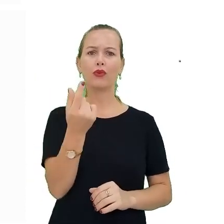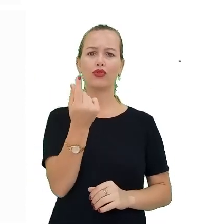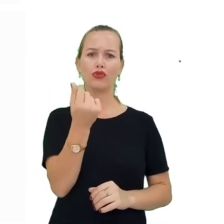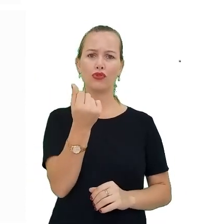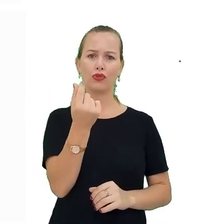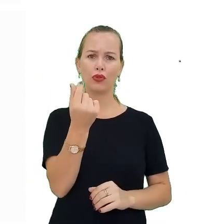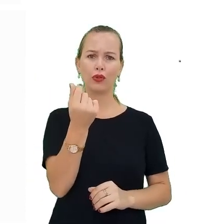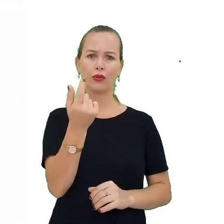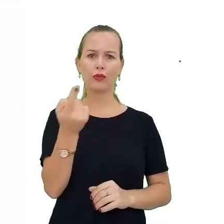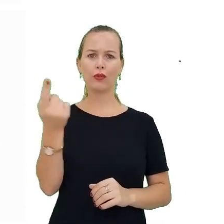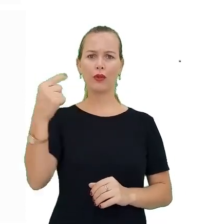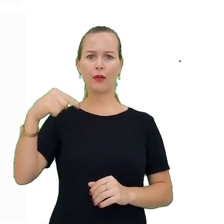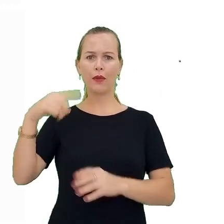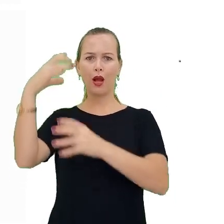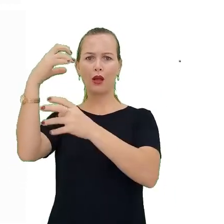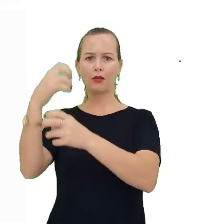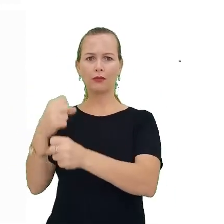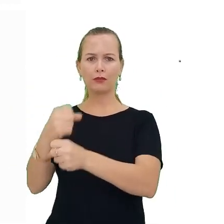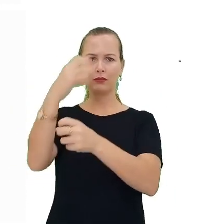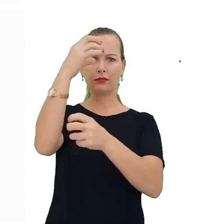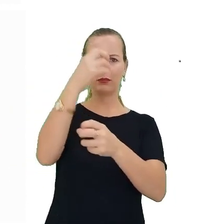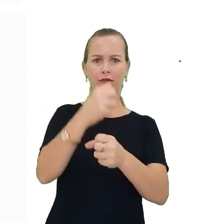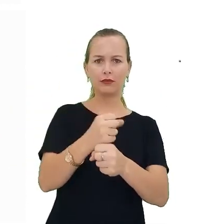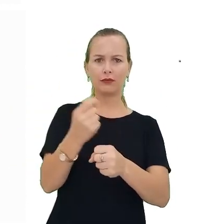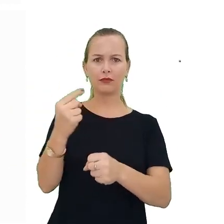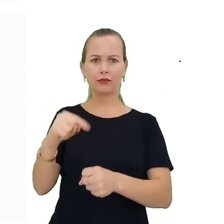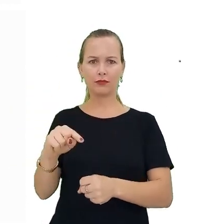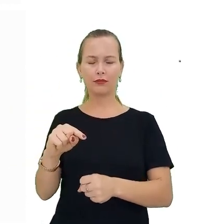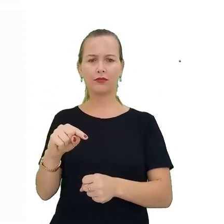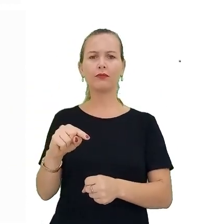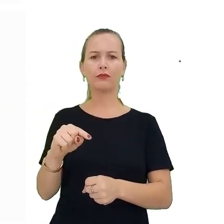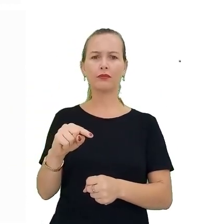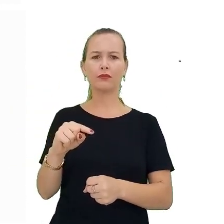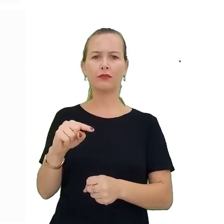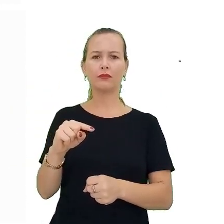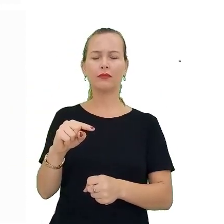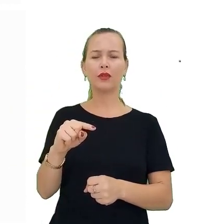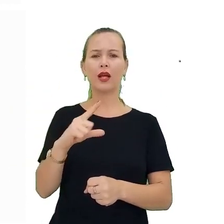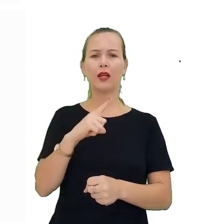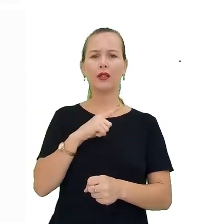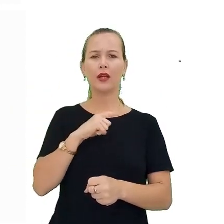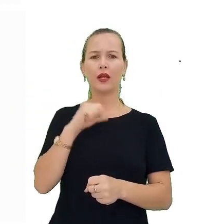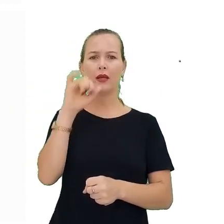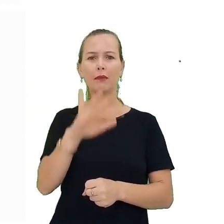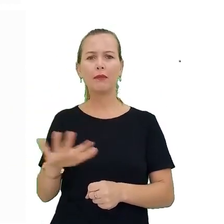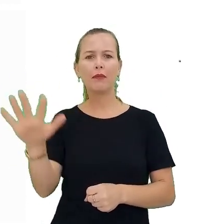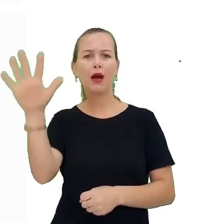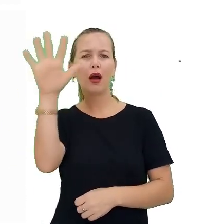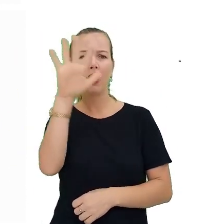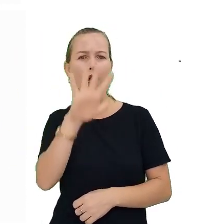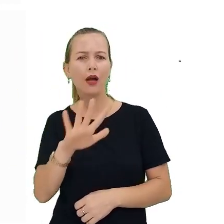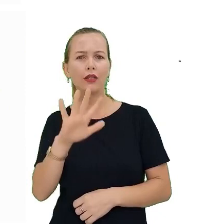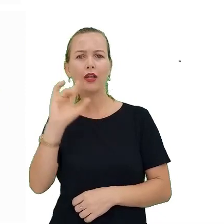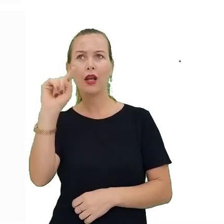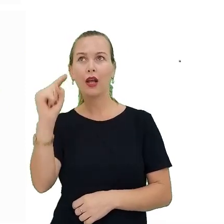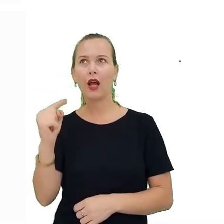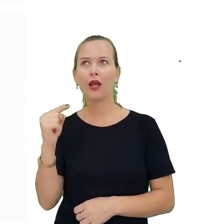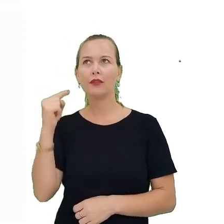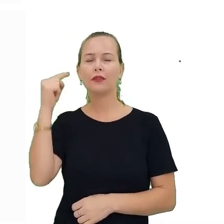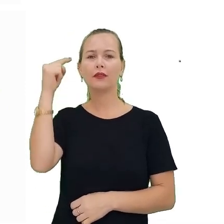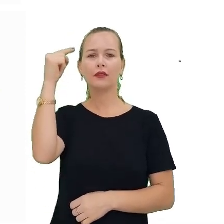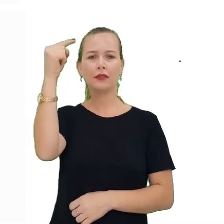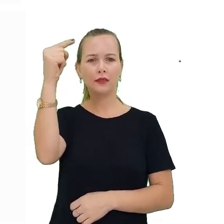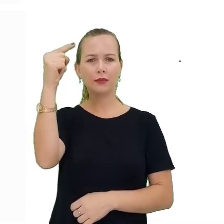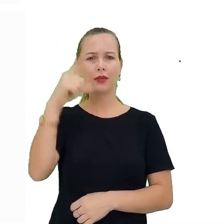centro, abaixo os somatórios desses dados, uma figura sugestiva para a situação e acima